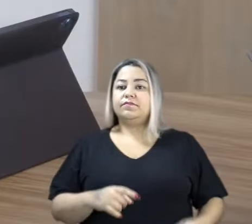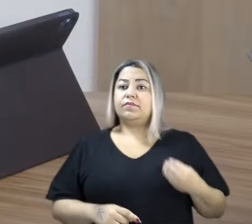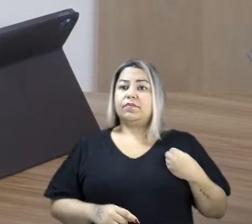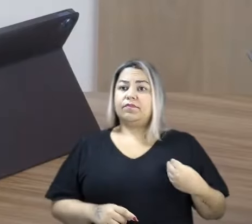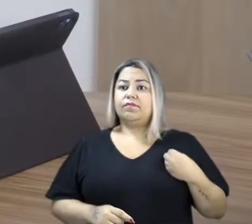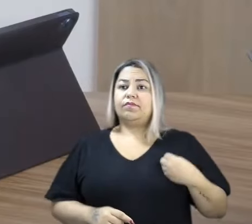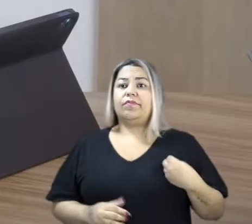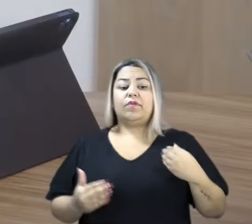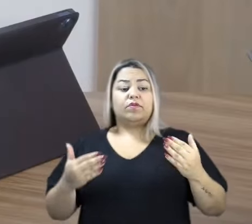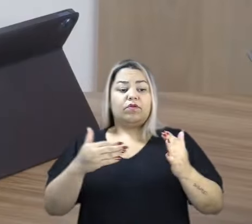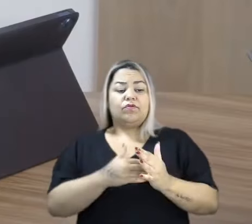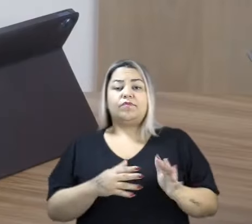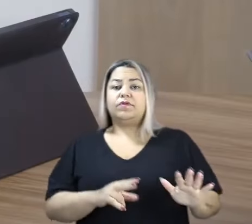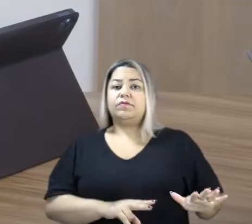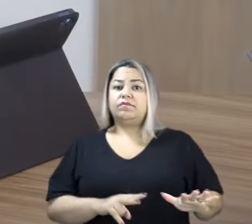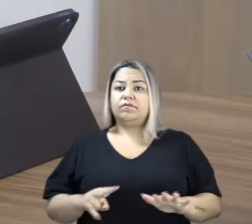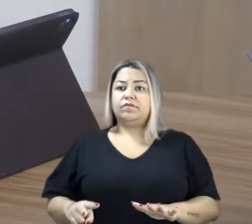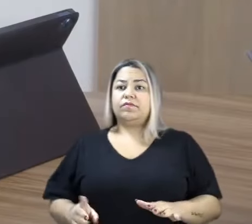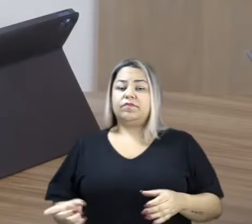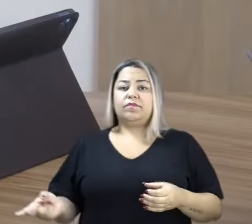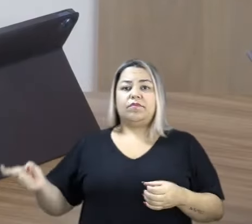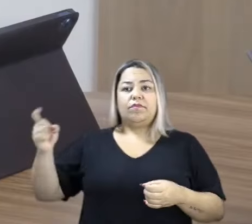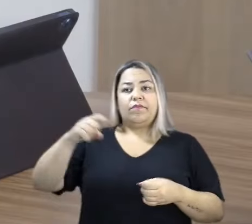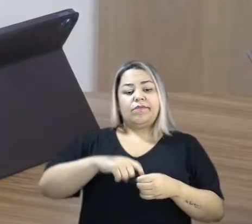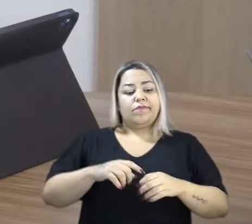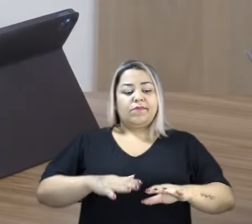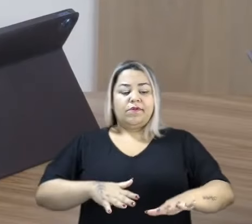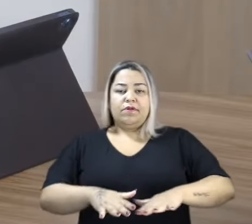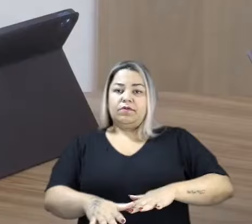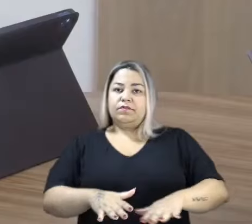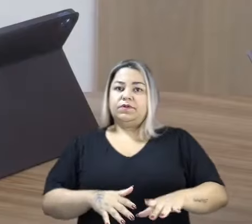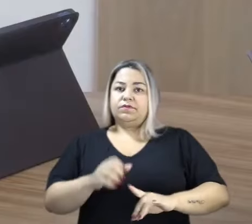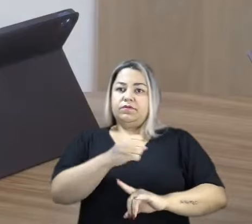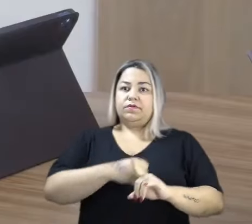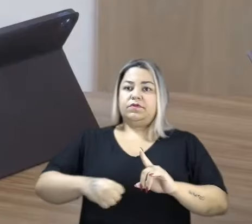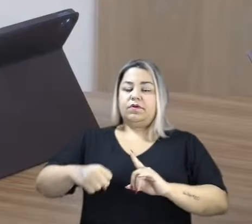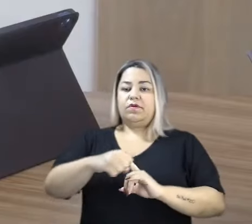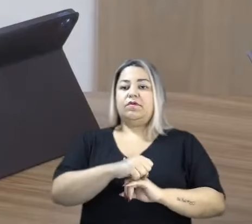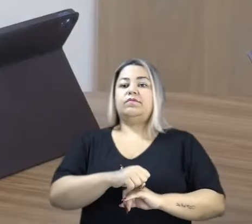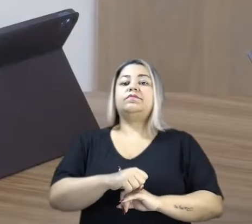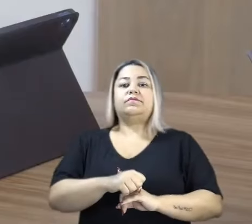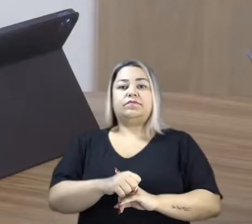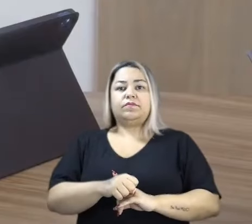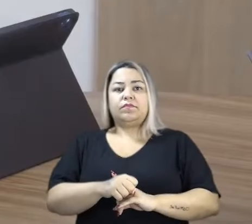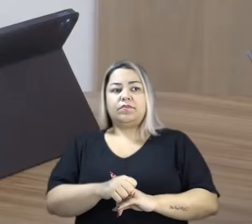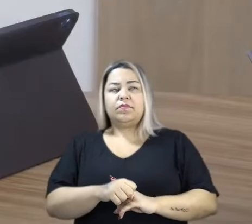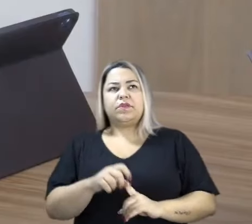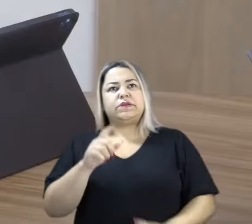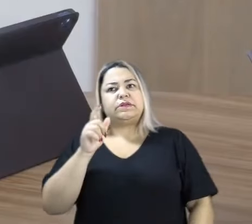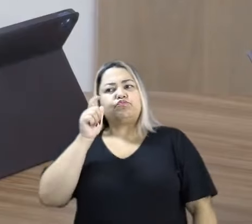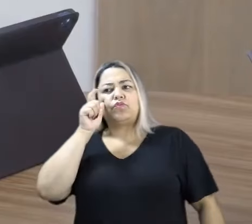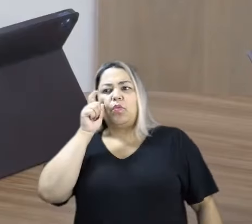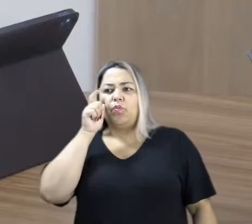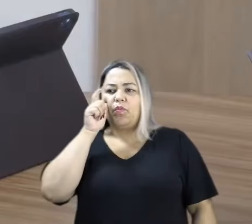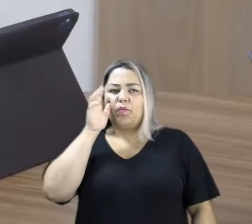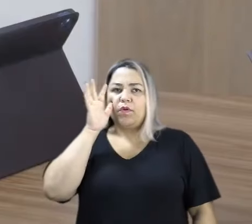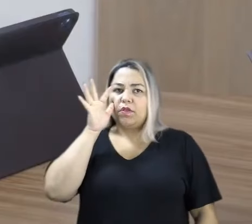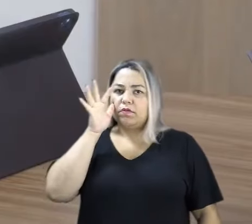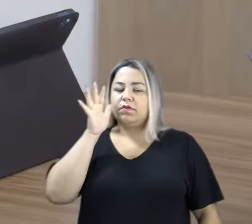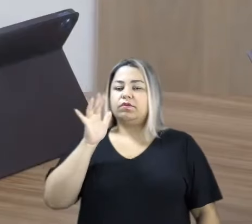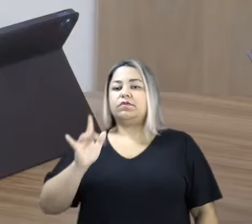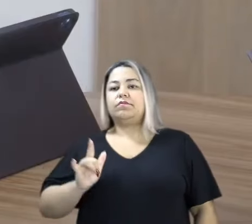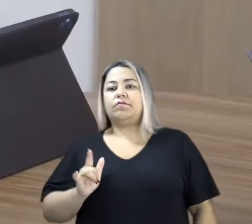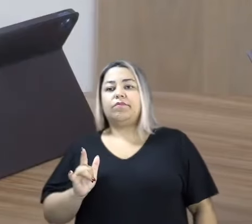última semana uma retomada de mobilização social que acendeu um alerta, e aí quando a